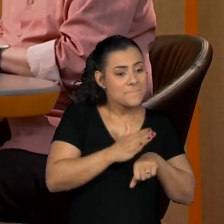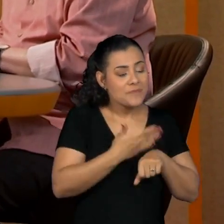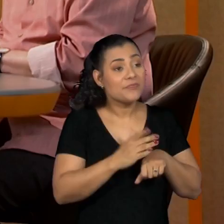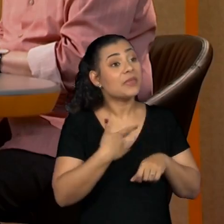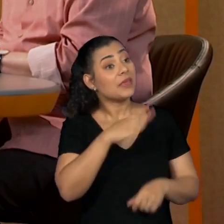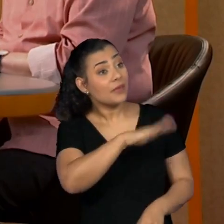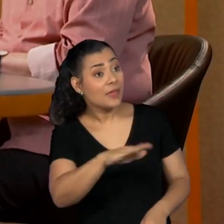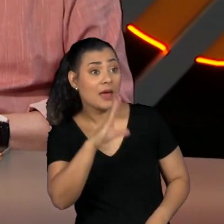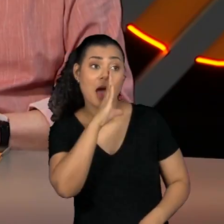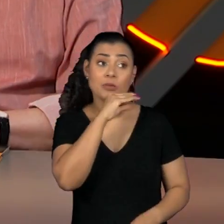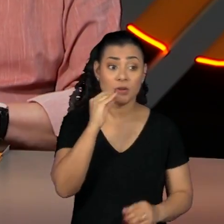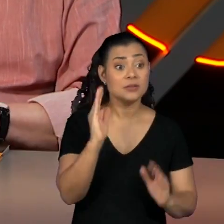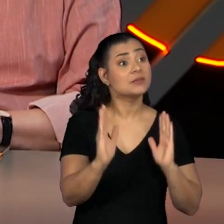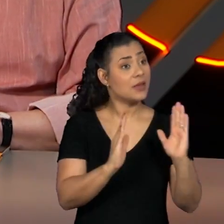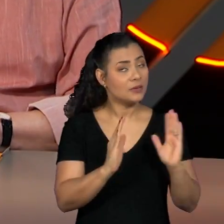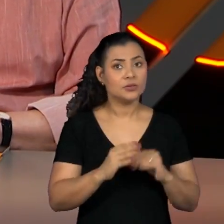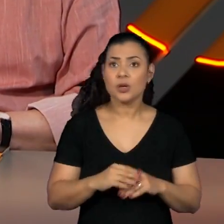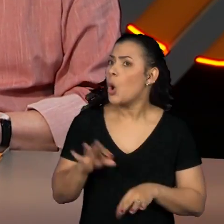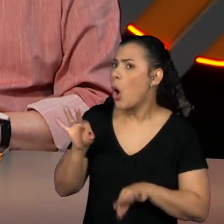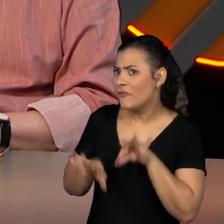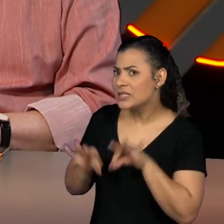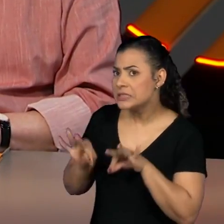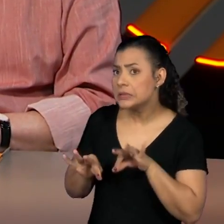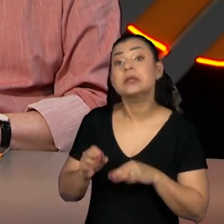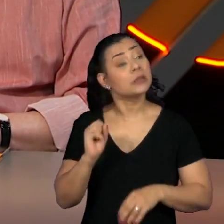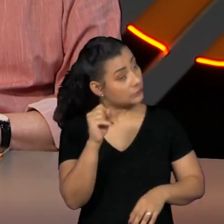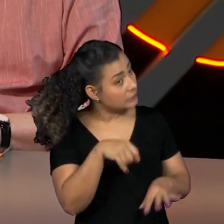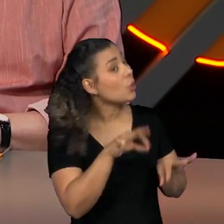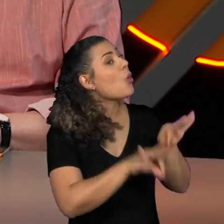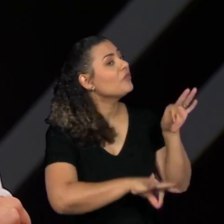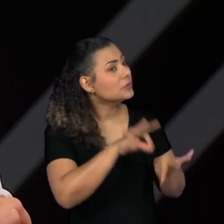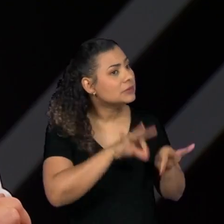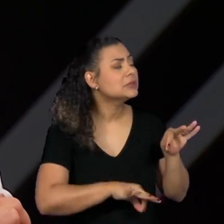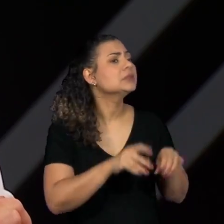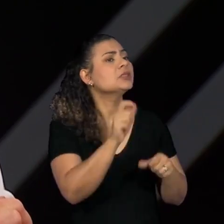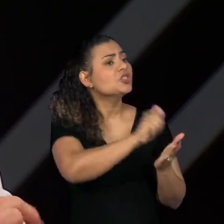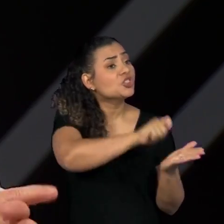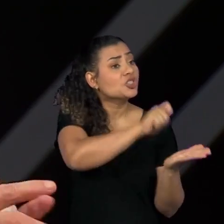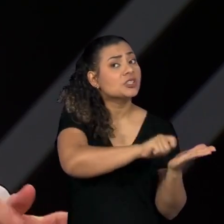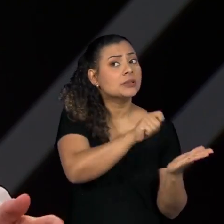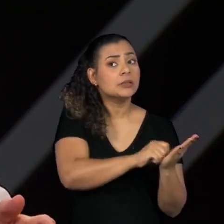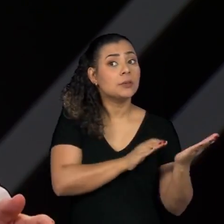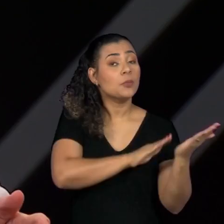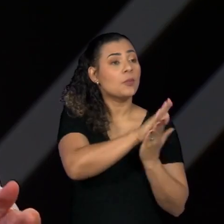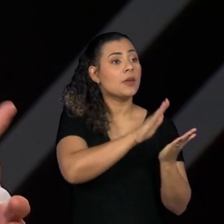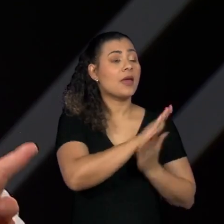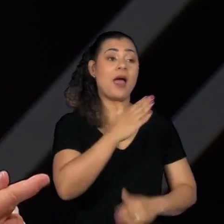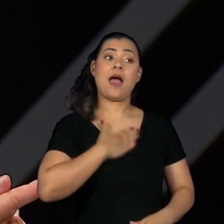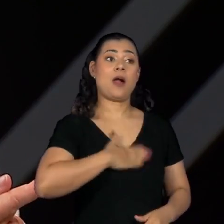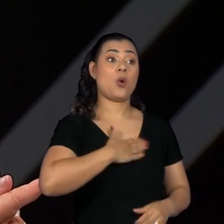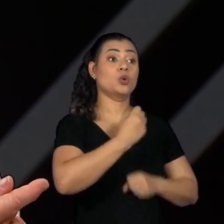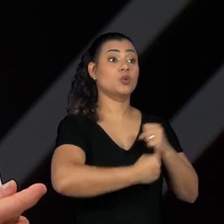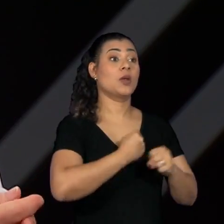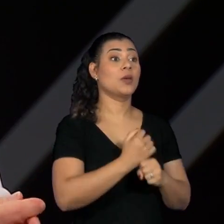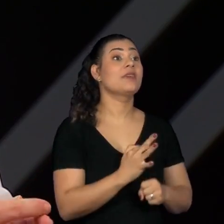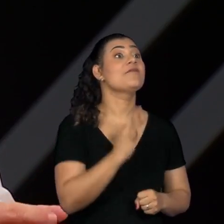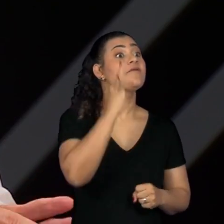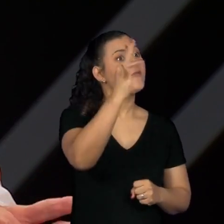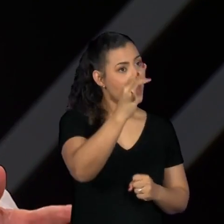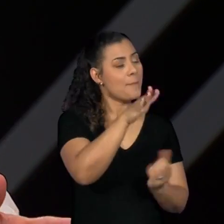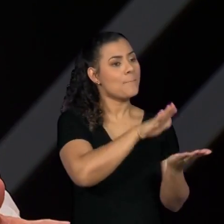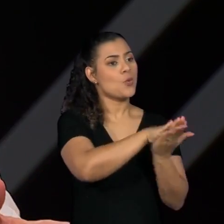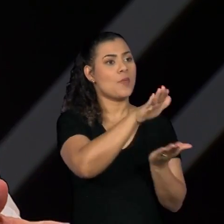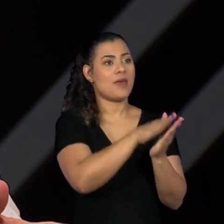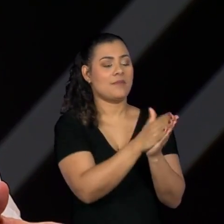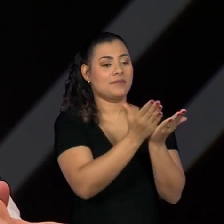crianças e adolescentes. Uma oficina. Isso, de escrita, para publicar em agosto do próximo ano, que é quando